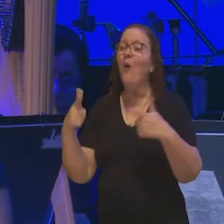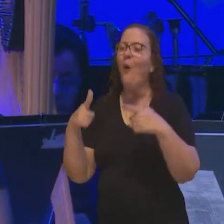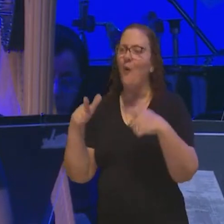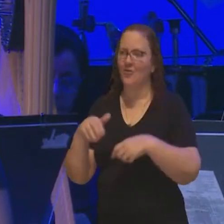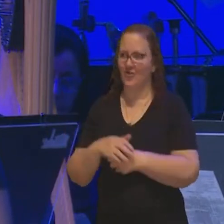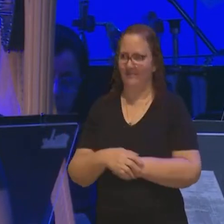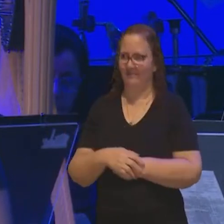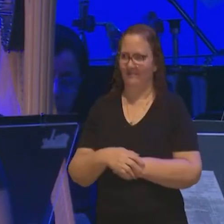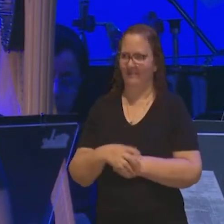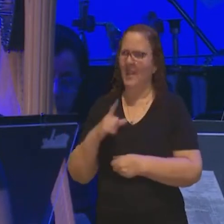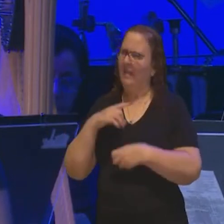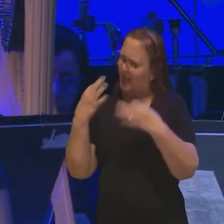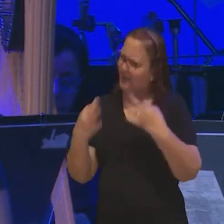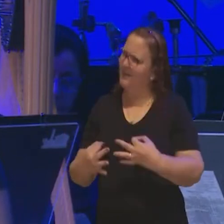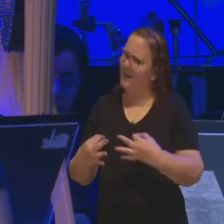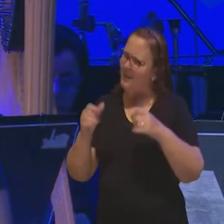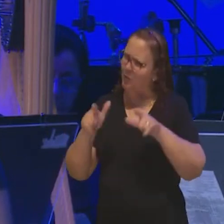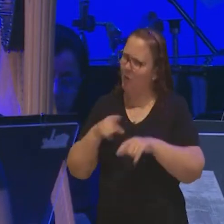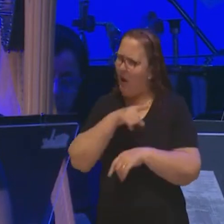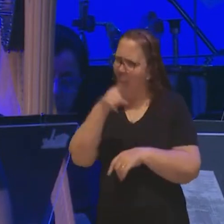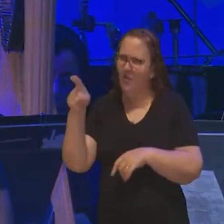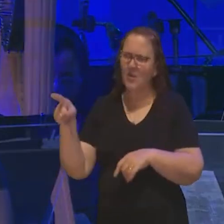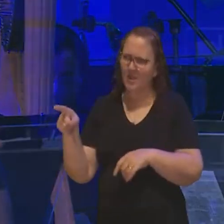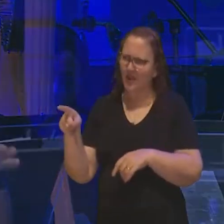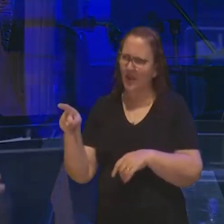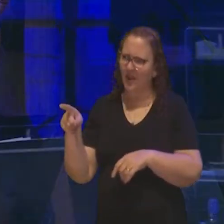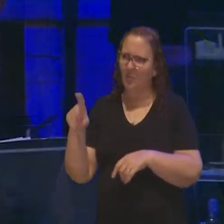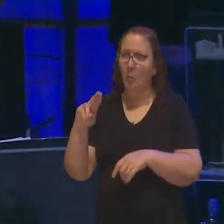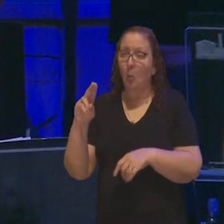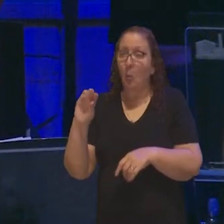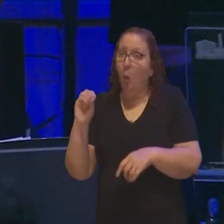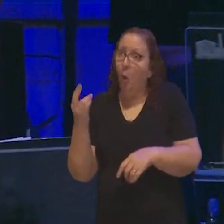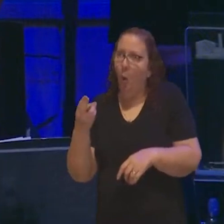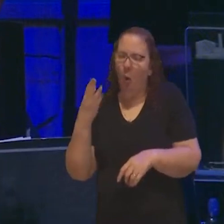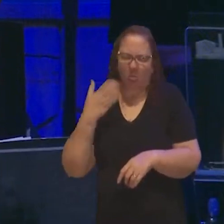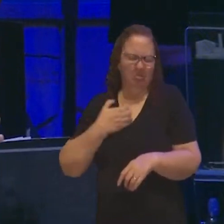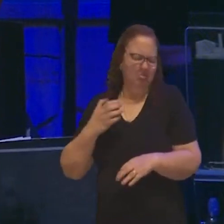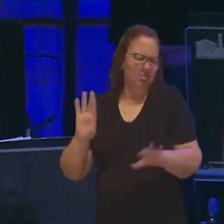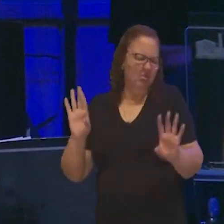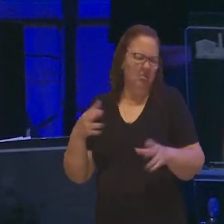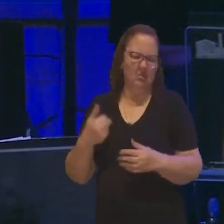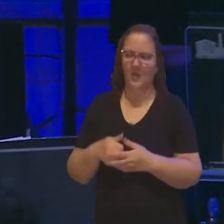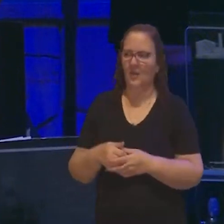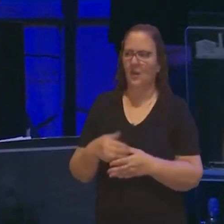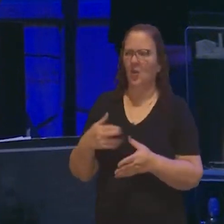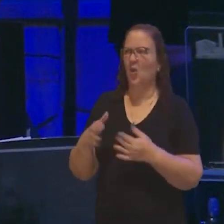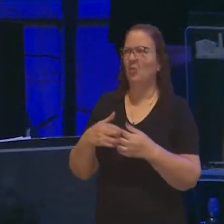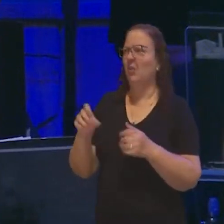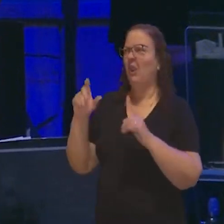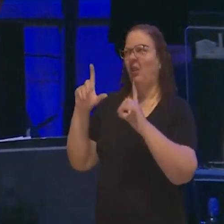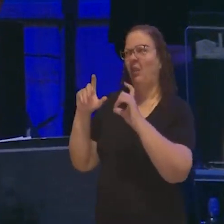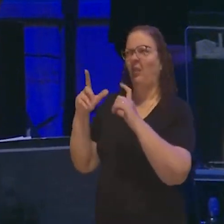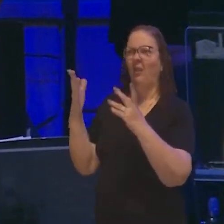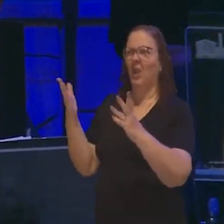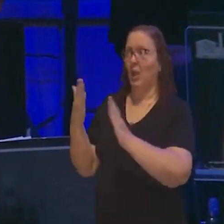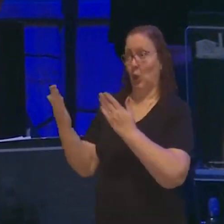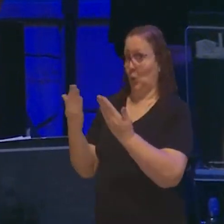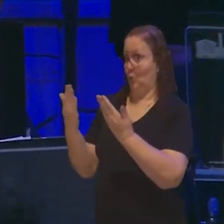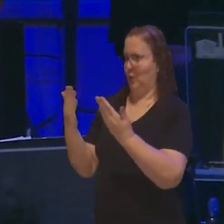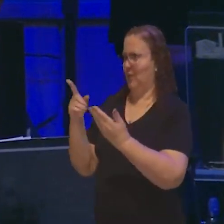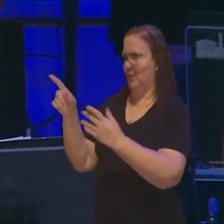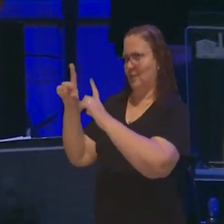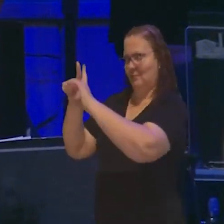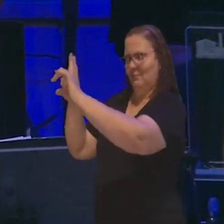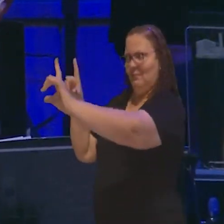certeza disso? Você sabe para onde você vai? Ou você também não quer saber? Ou você não quer sair na fotografia? Cuidado que você pode